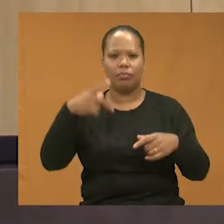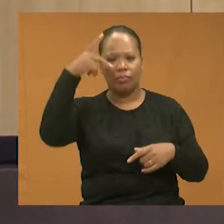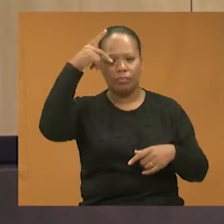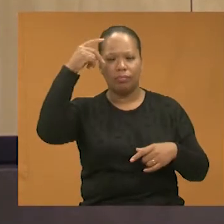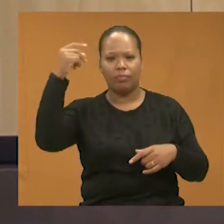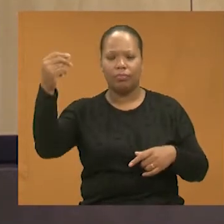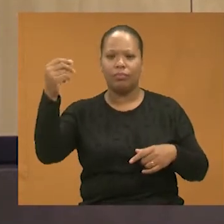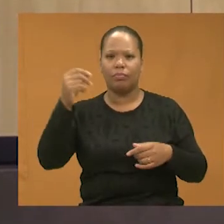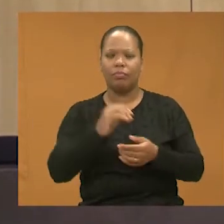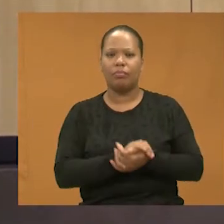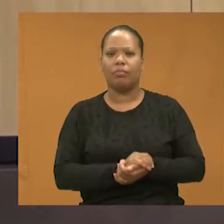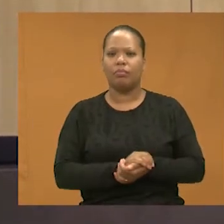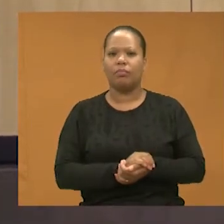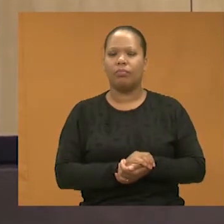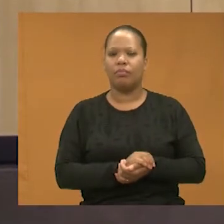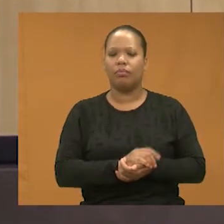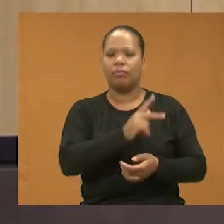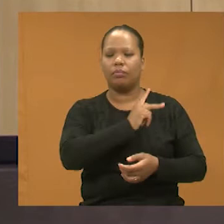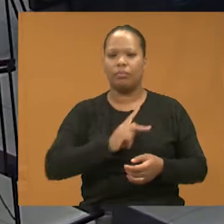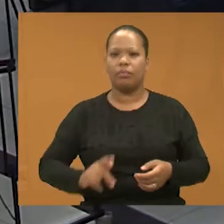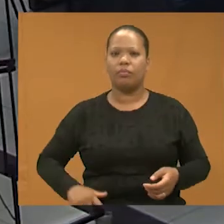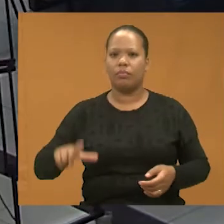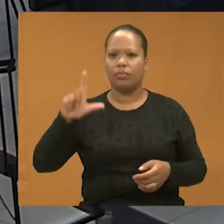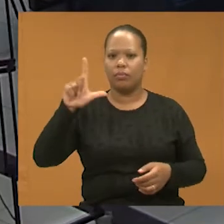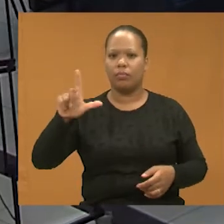Autoria, vereadora Lucimar Ponciano.